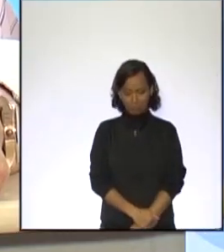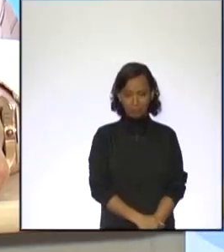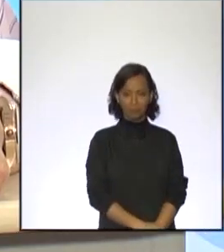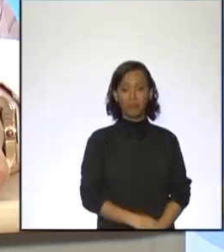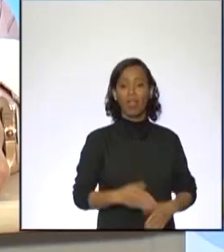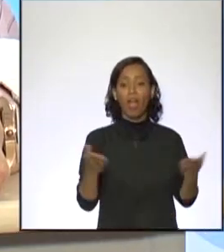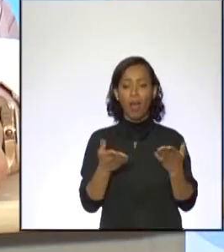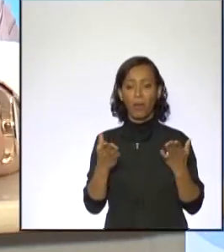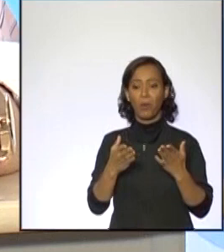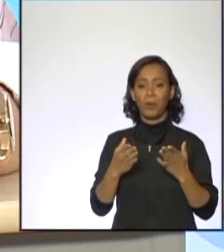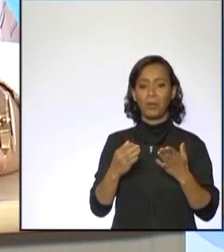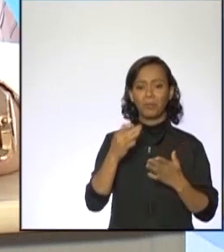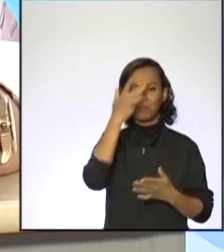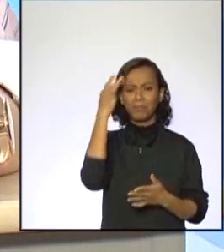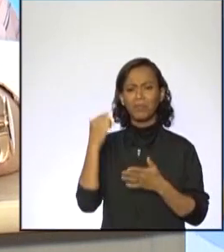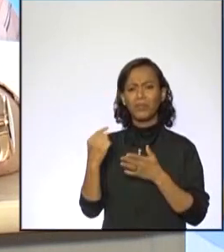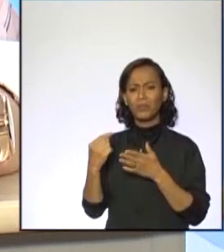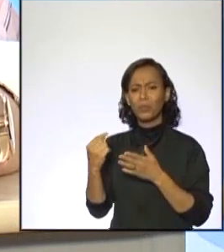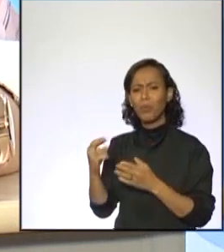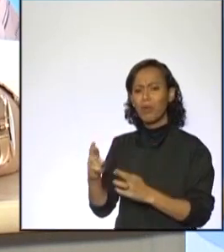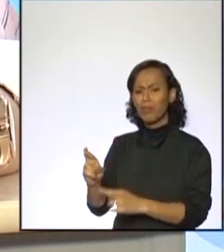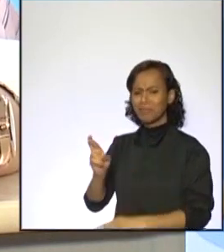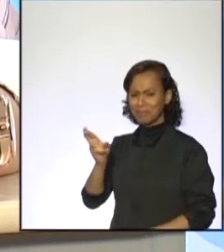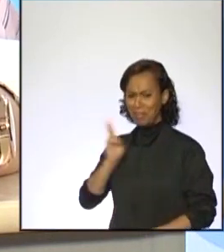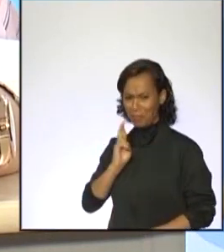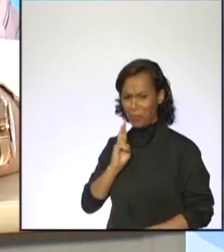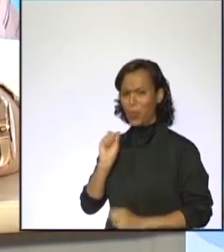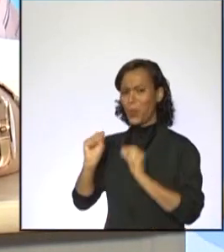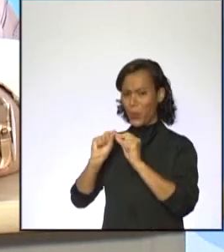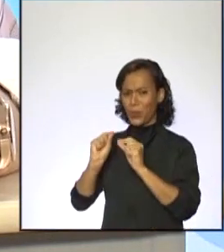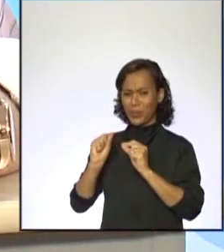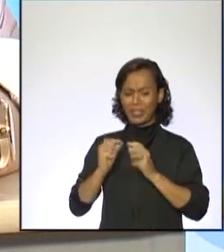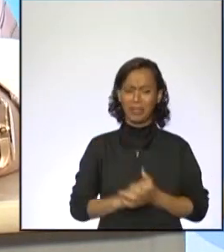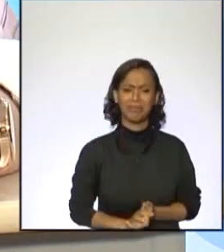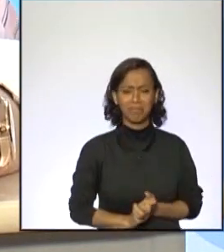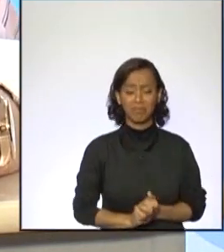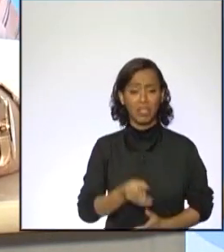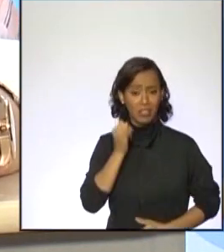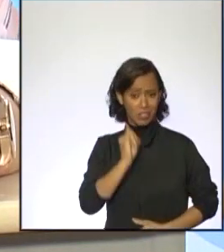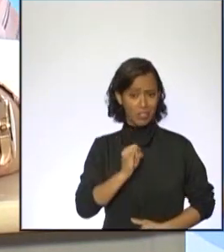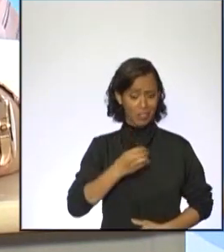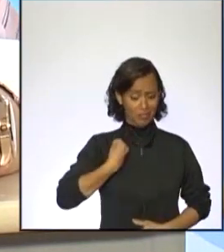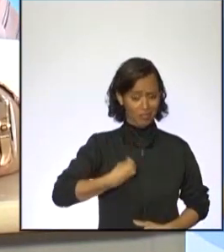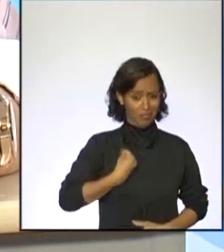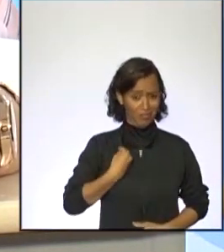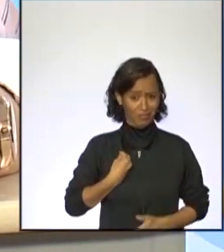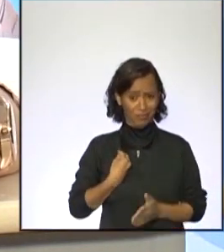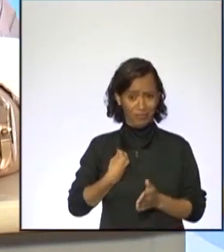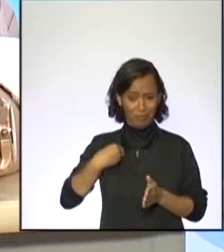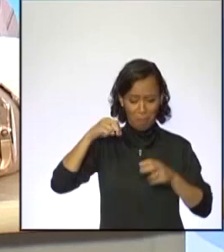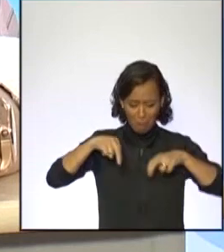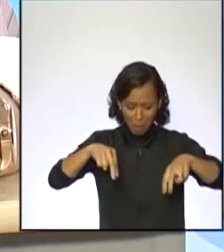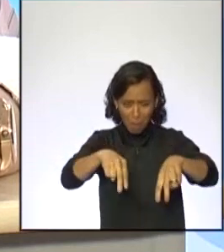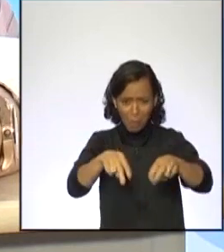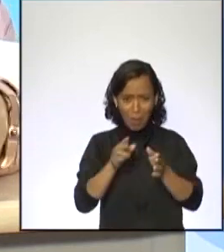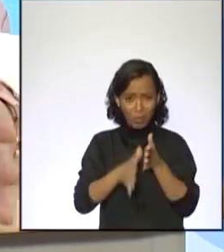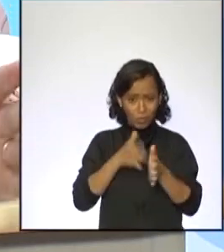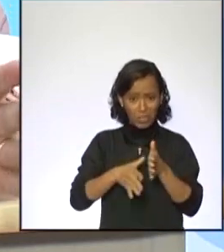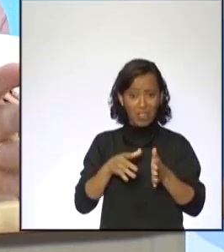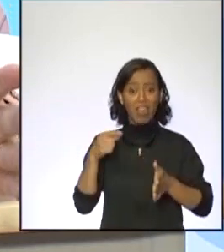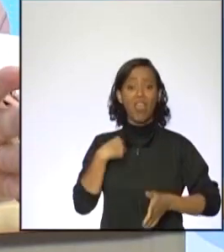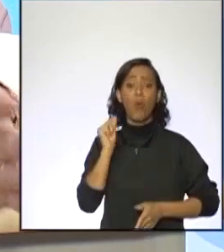nós tivemos? Pode. Olha só que interessante, olha que bacana. Pode sim. Se eu fosse um dos passageiros, o que eu faria?